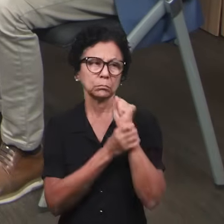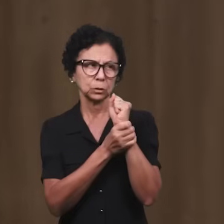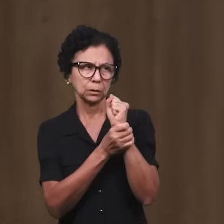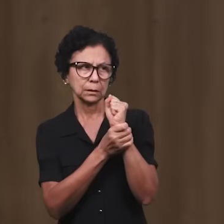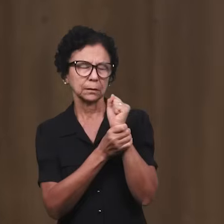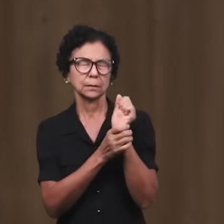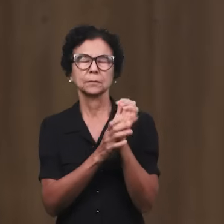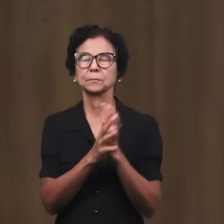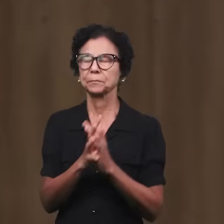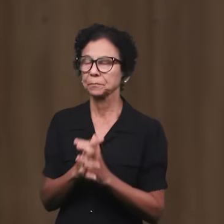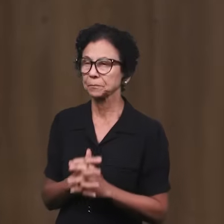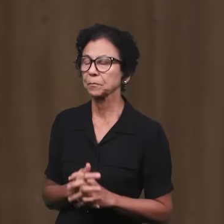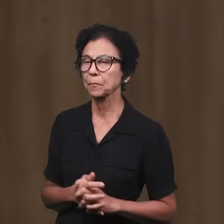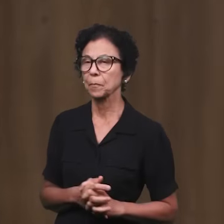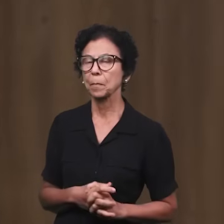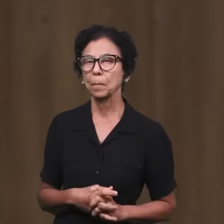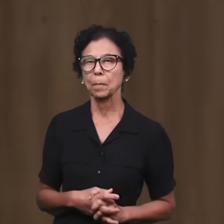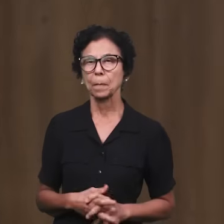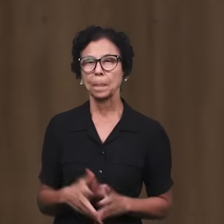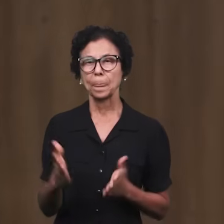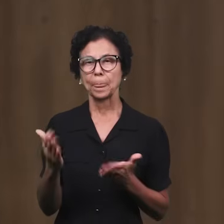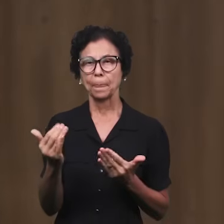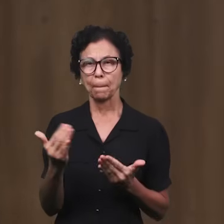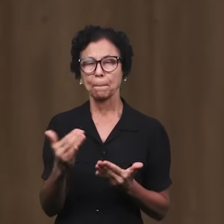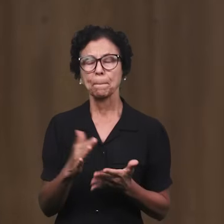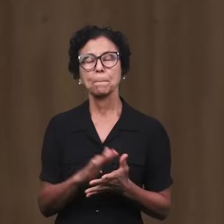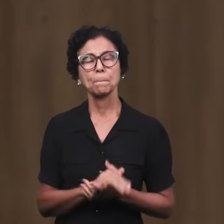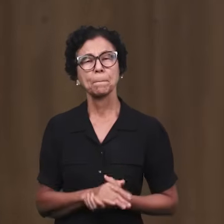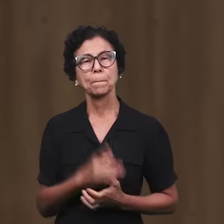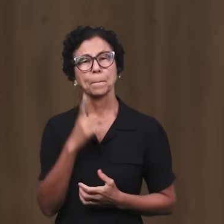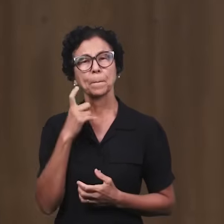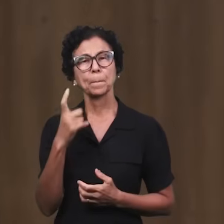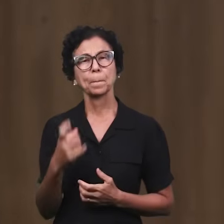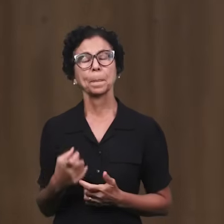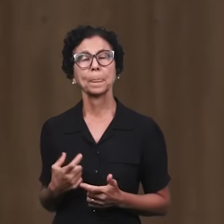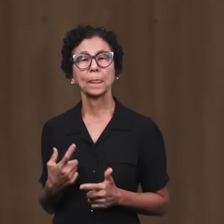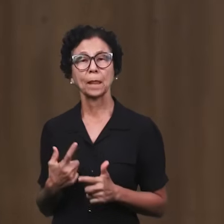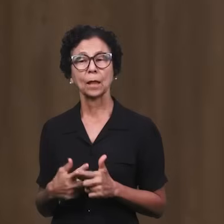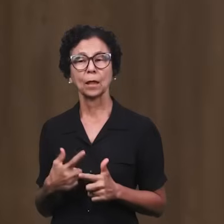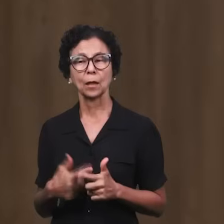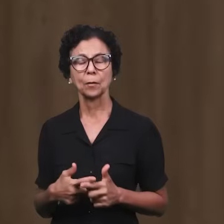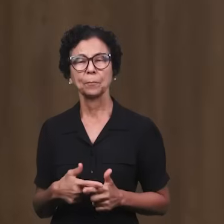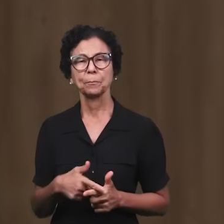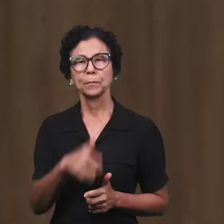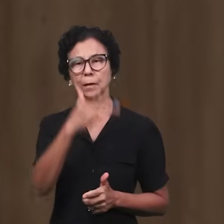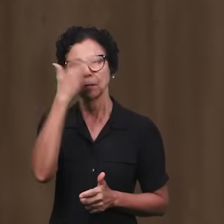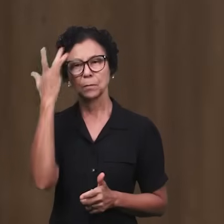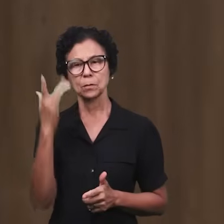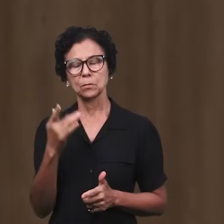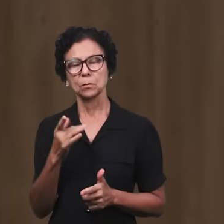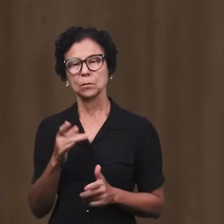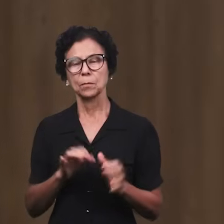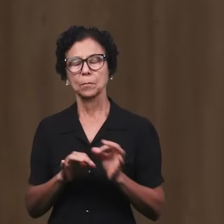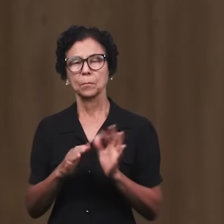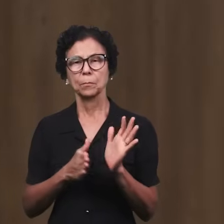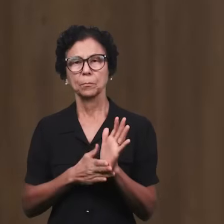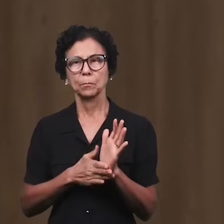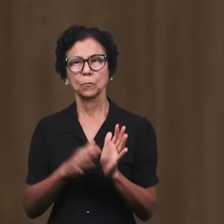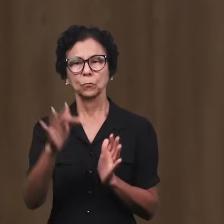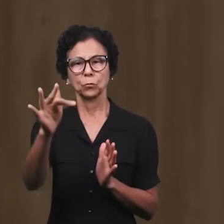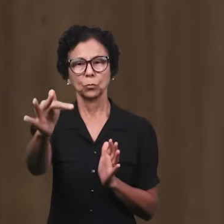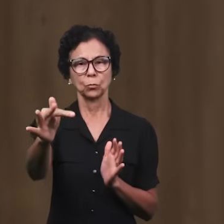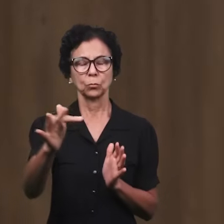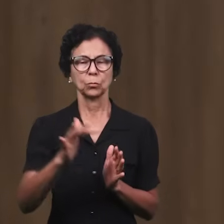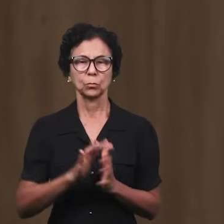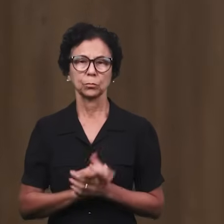Perfeito. A pergunta dela é muito pertinente porque, às vezes, a pessoa tem planos no futuro e